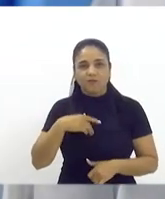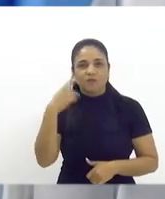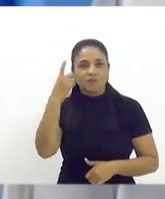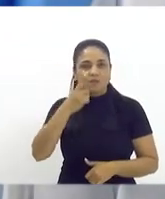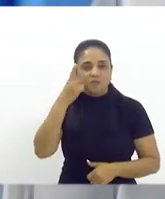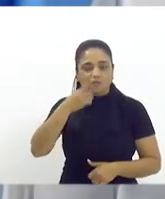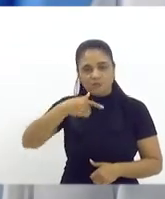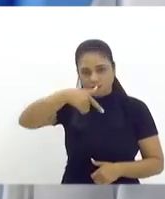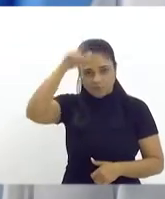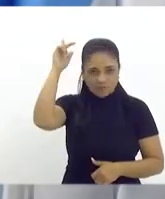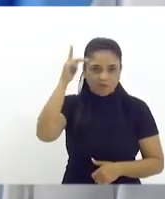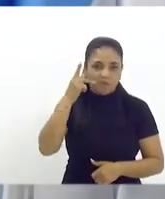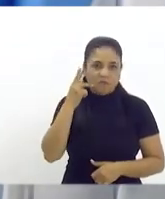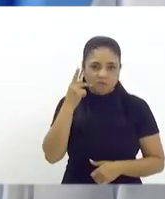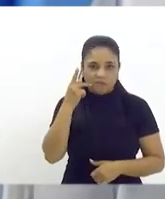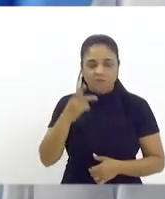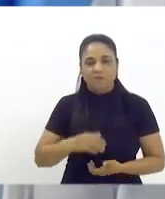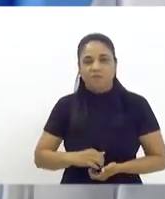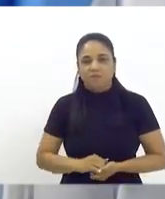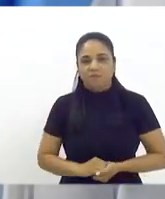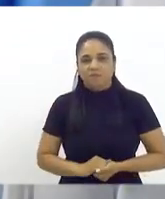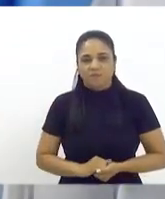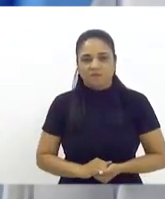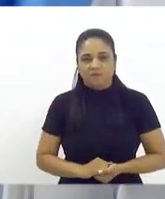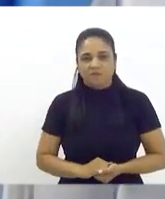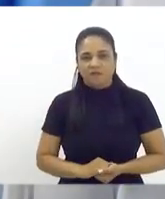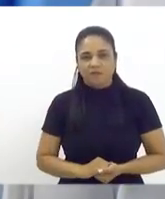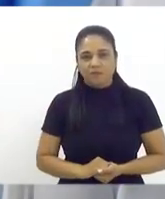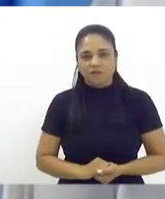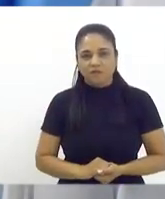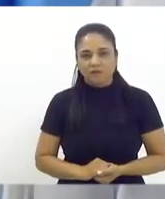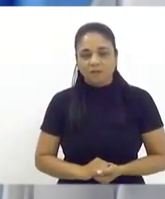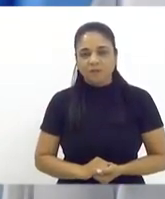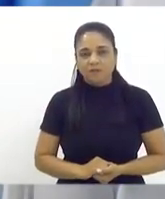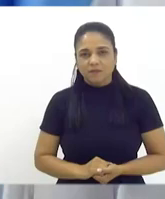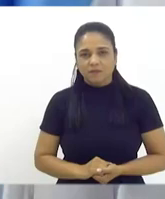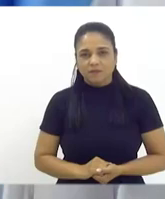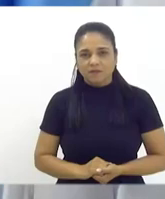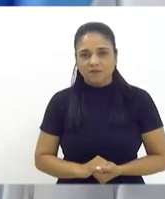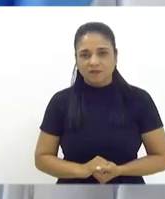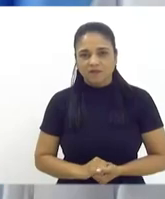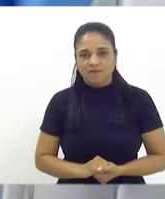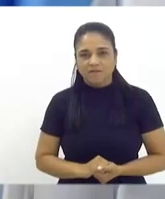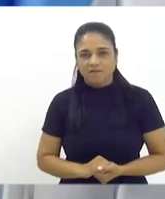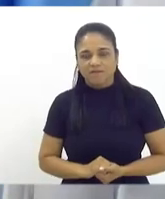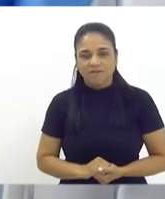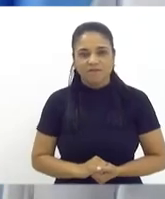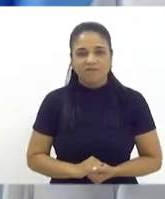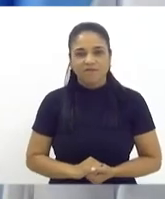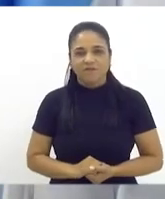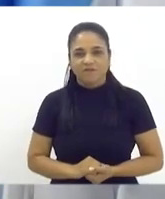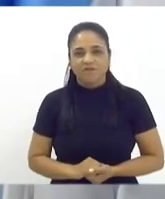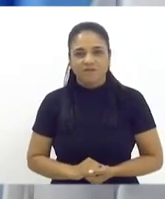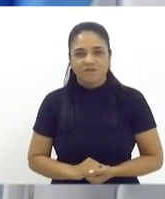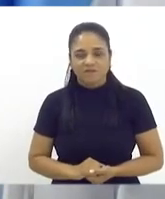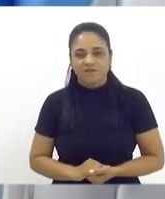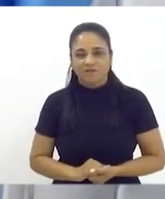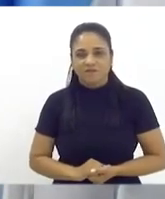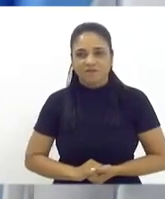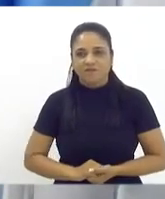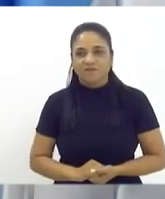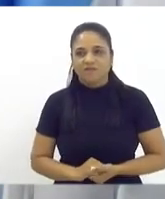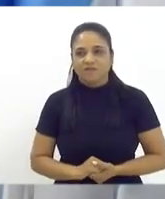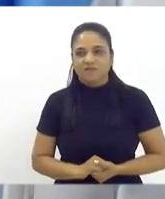delicado diante de uma de uma possível condenação injusta comprovas que o próprio Conselho